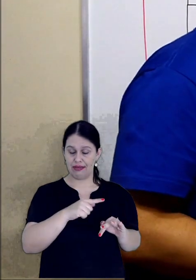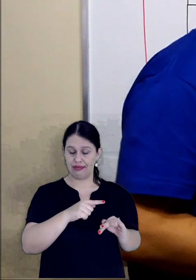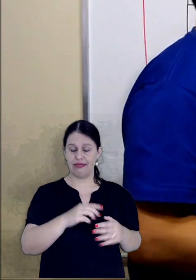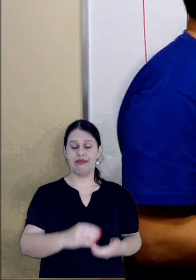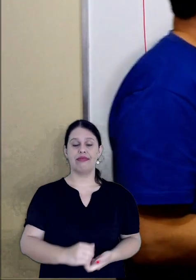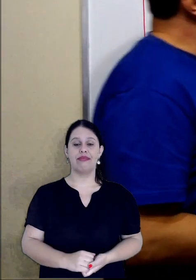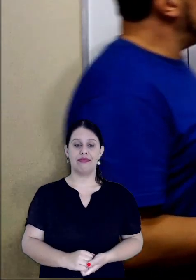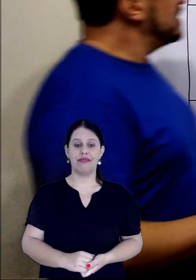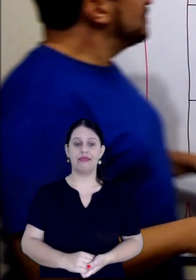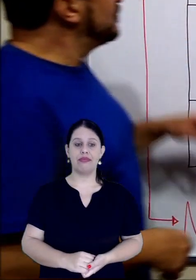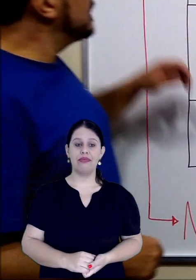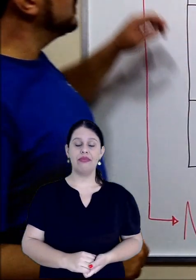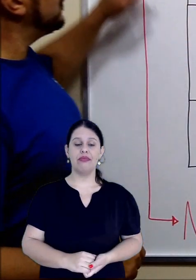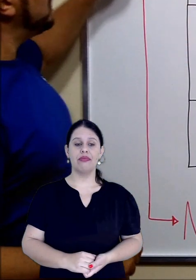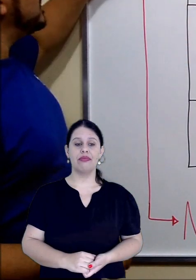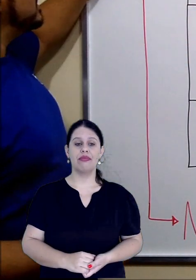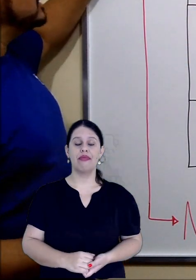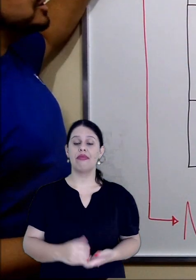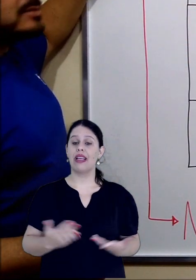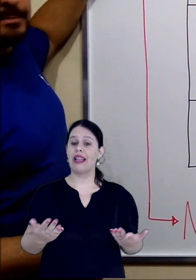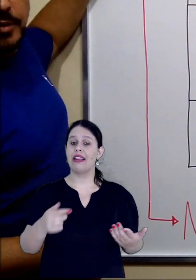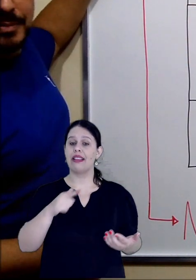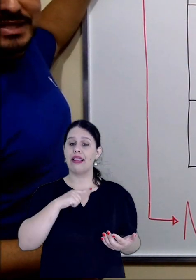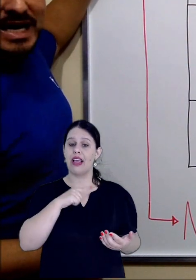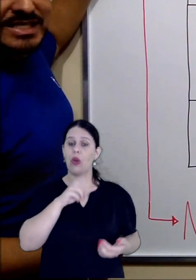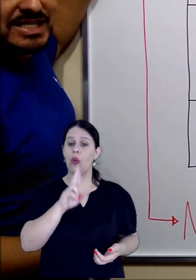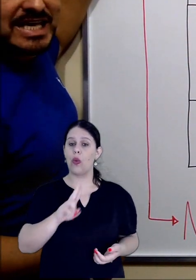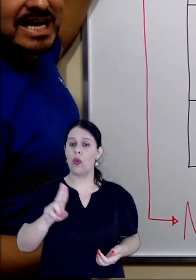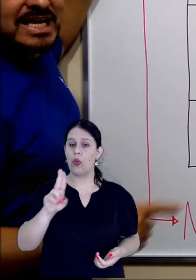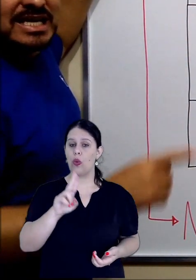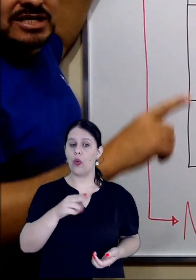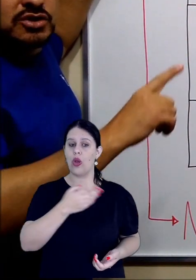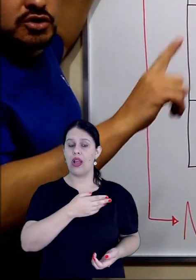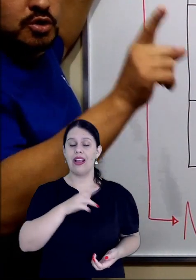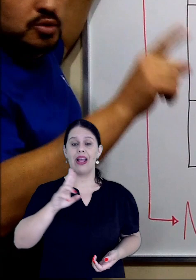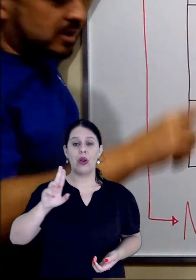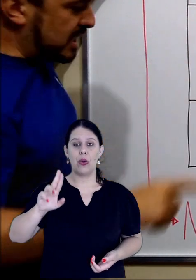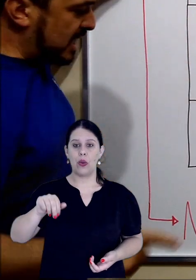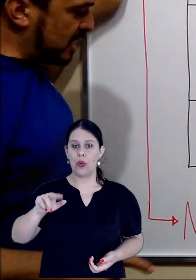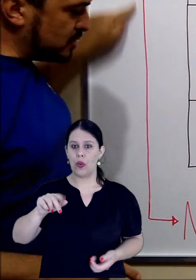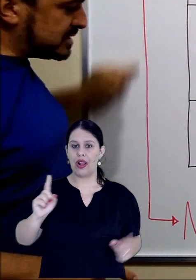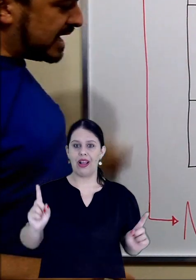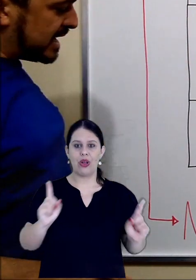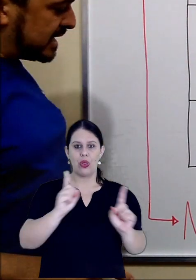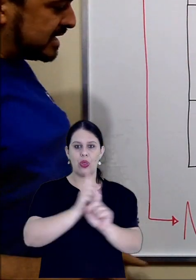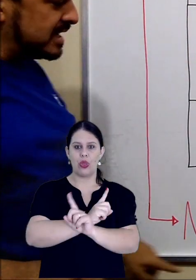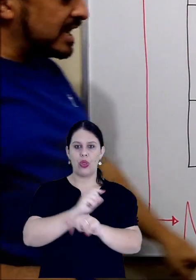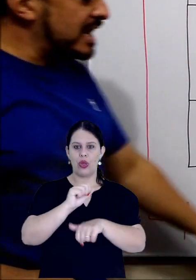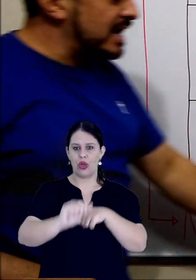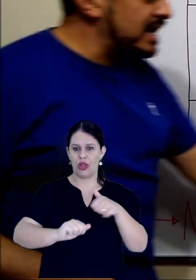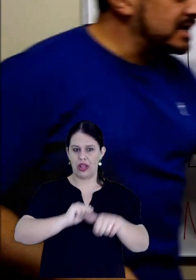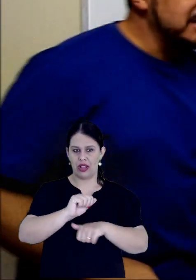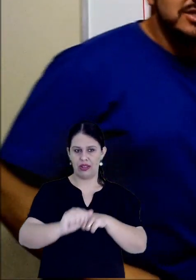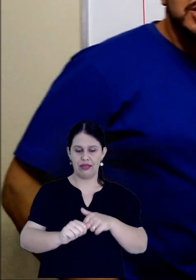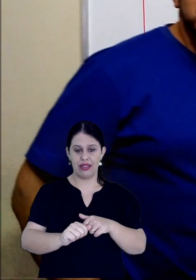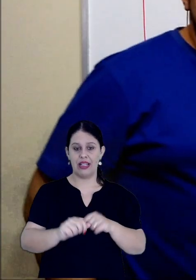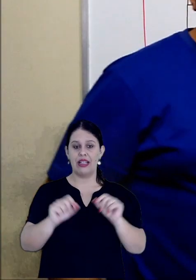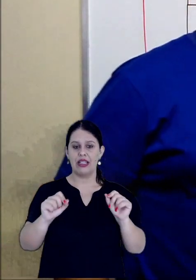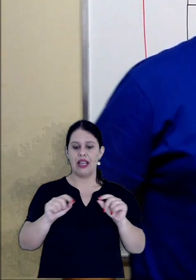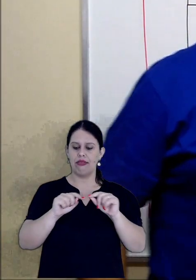produto por escalar, vamos falar de uma propriedade que ele nunca altera, que é